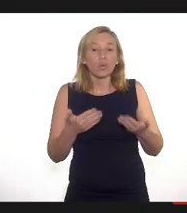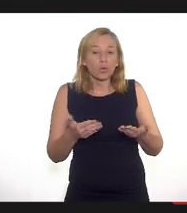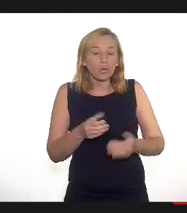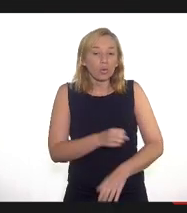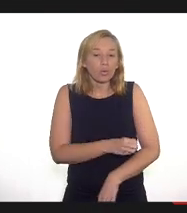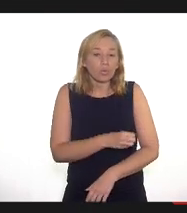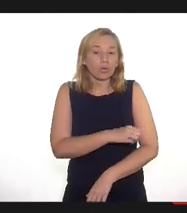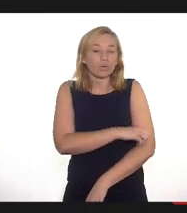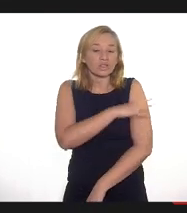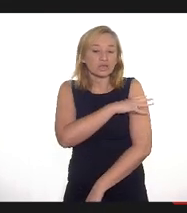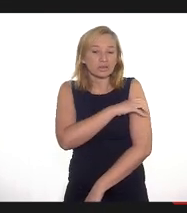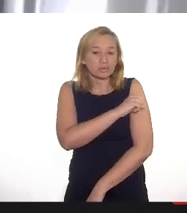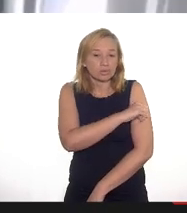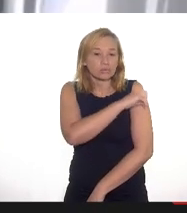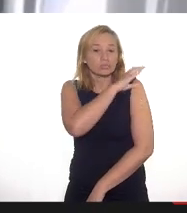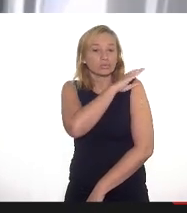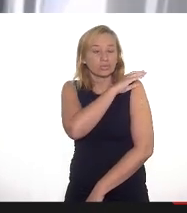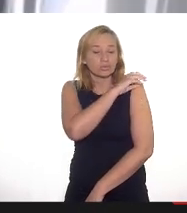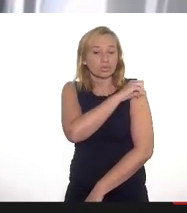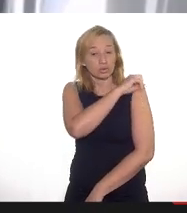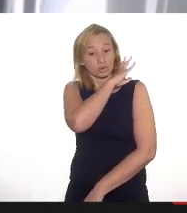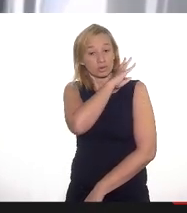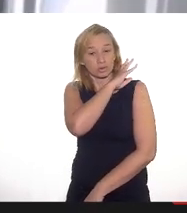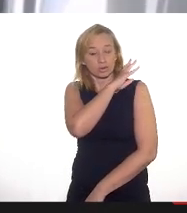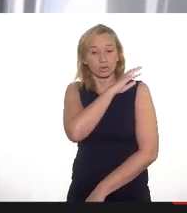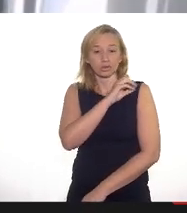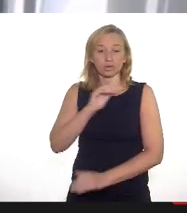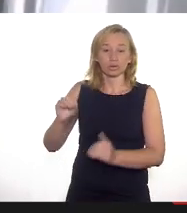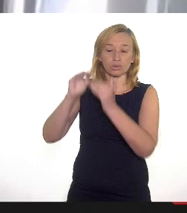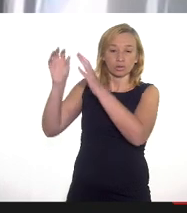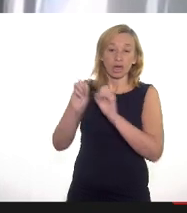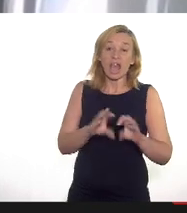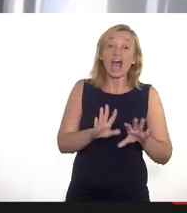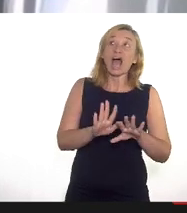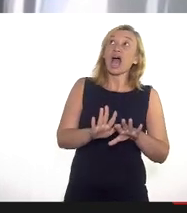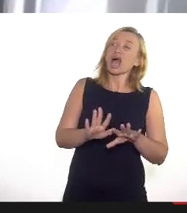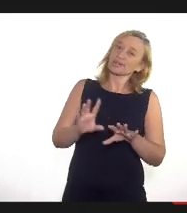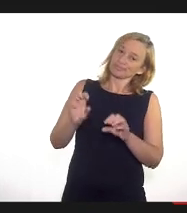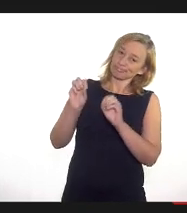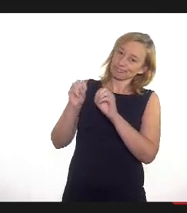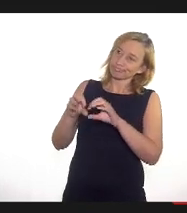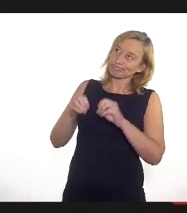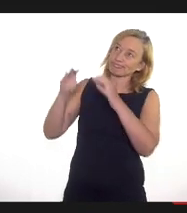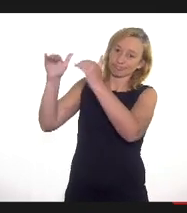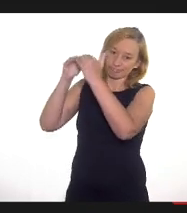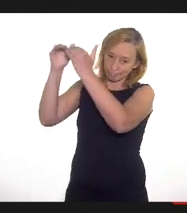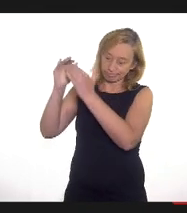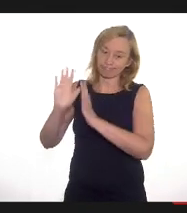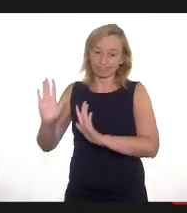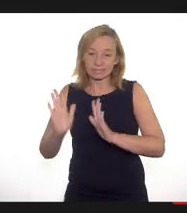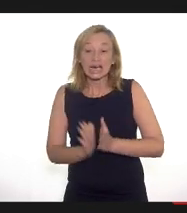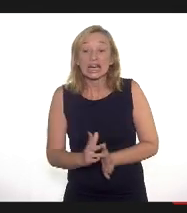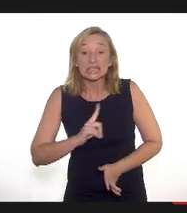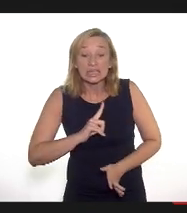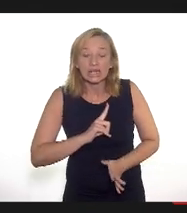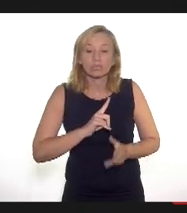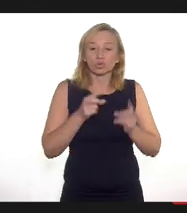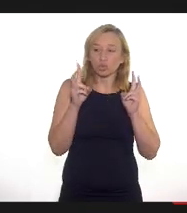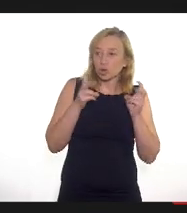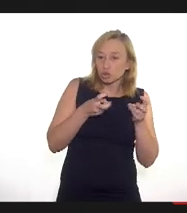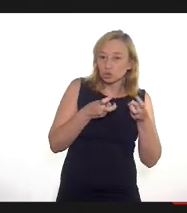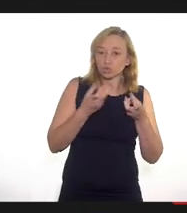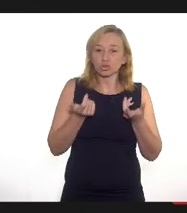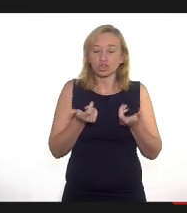Ensino básico ou ensino superior? A educação superior. Então, na educação superior, como nós temos aí a questão de